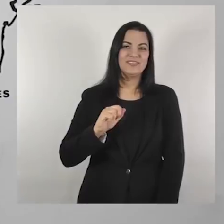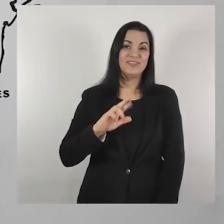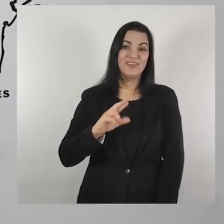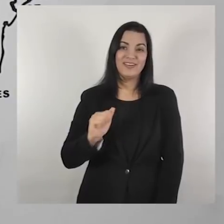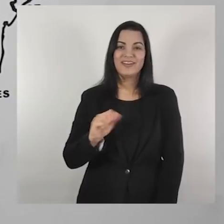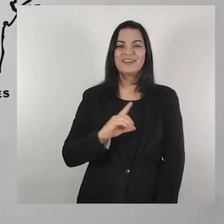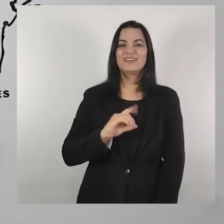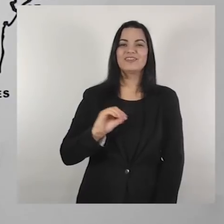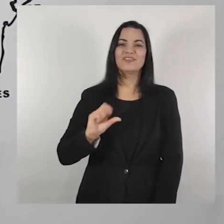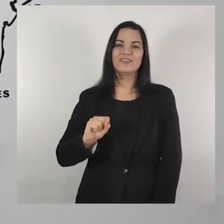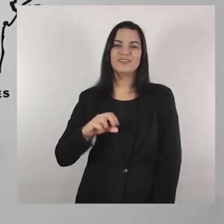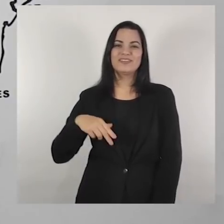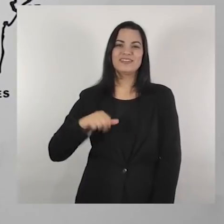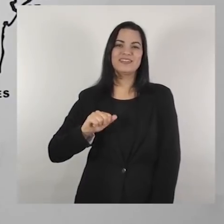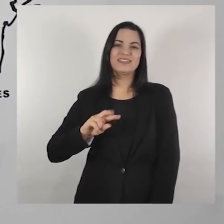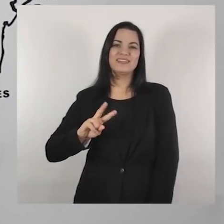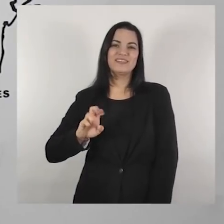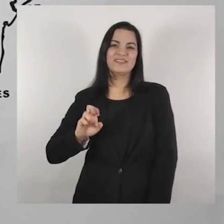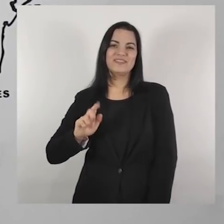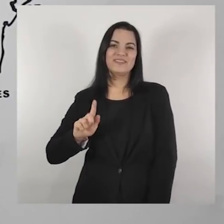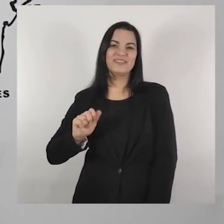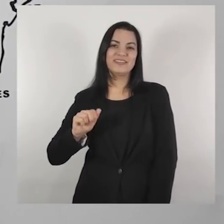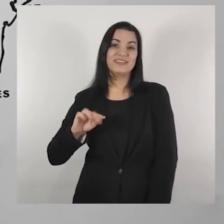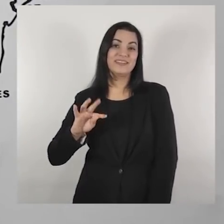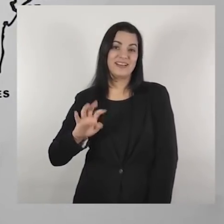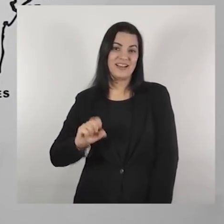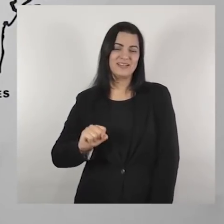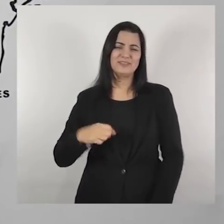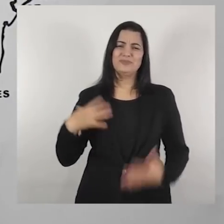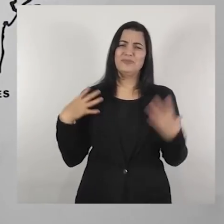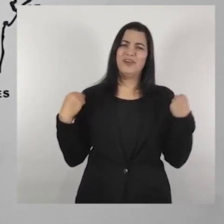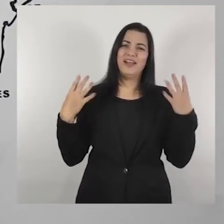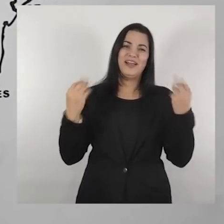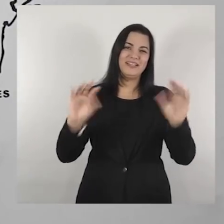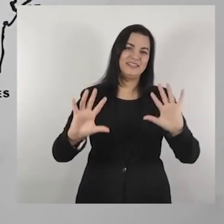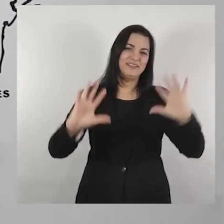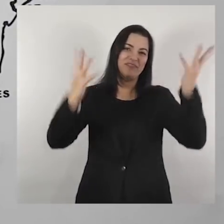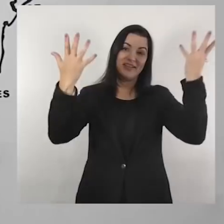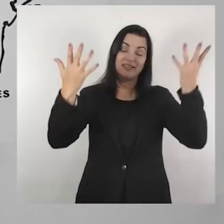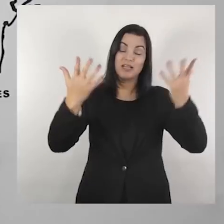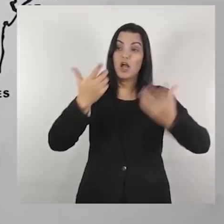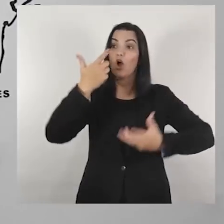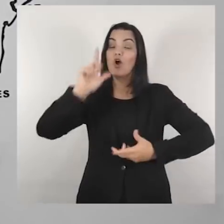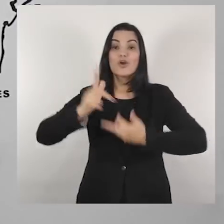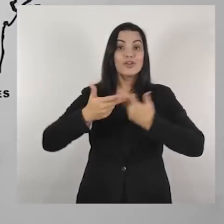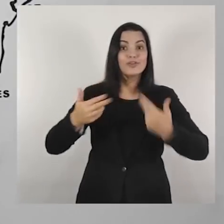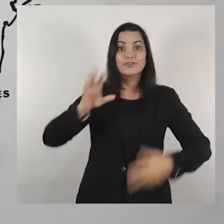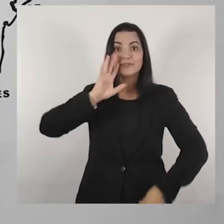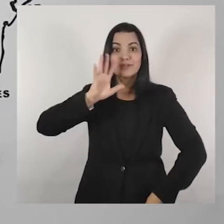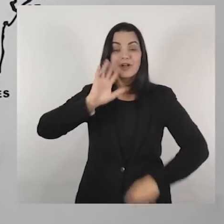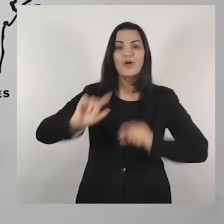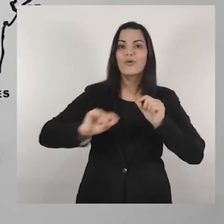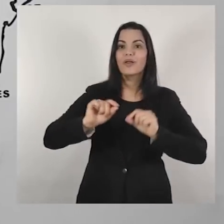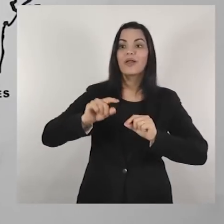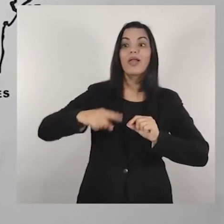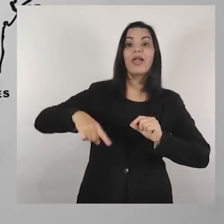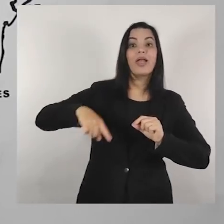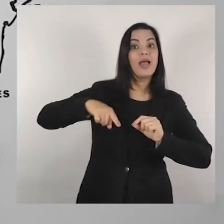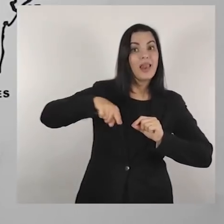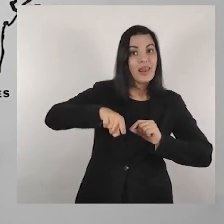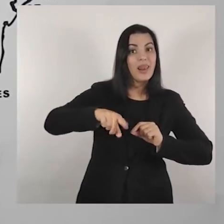de festas acontecem por lá. Sabe uma outra coisa bem legal? Eles utilizam